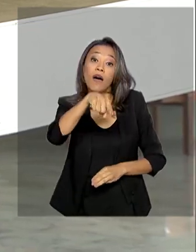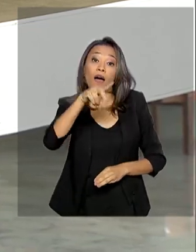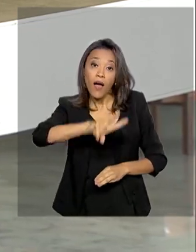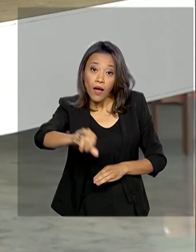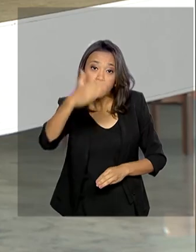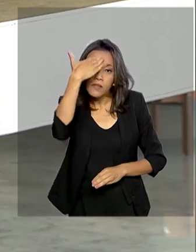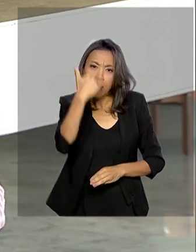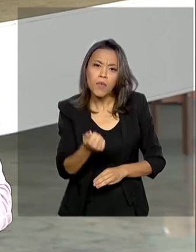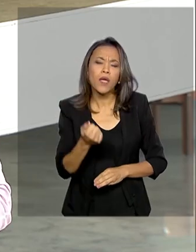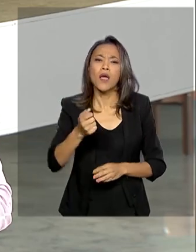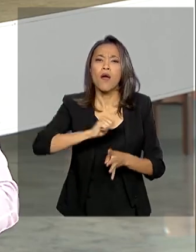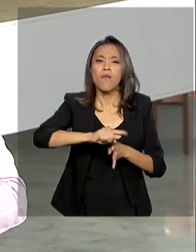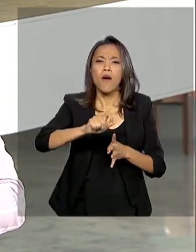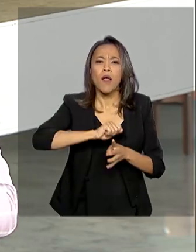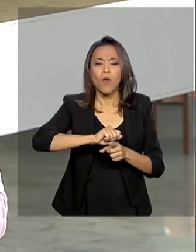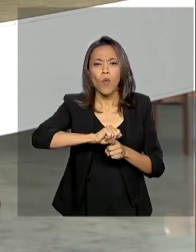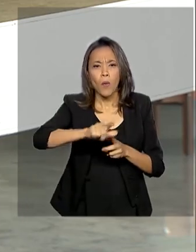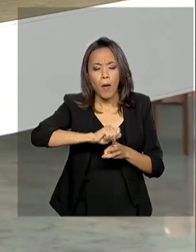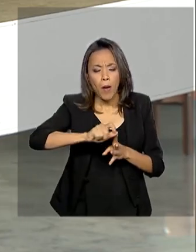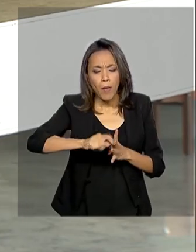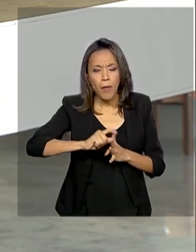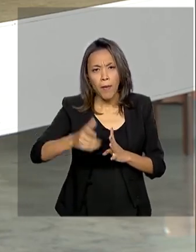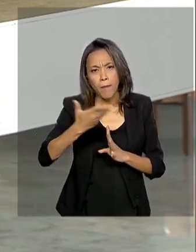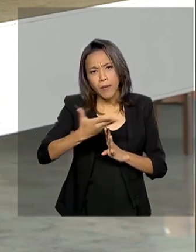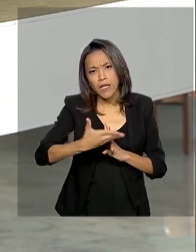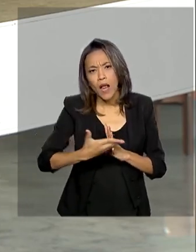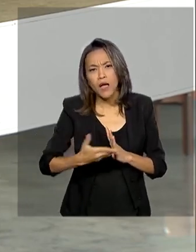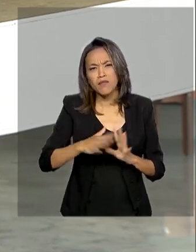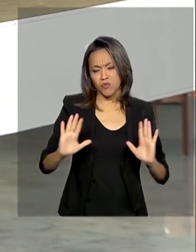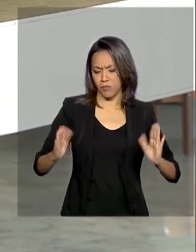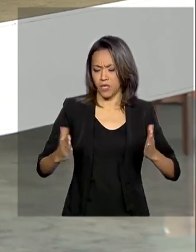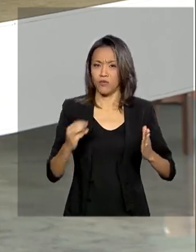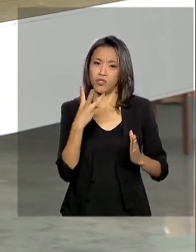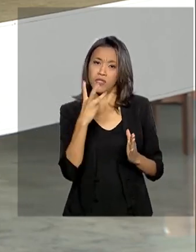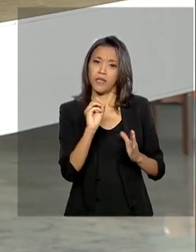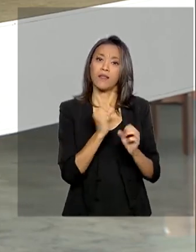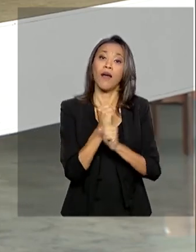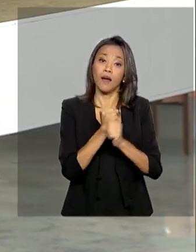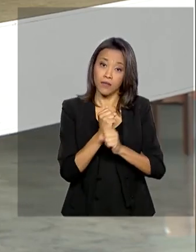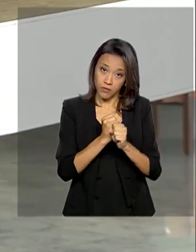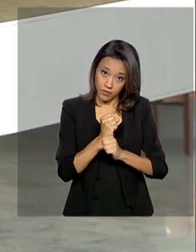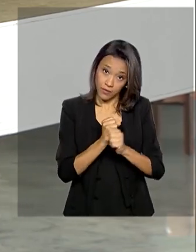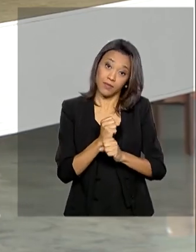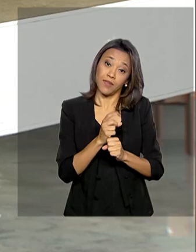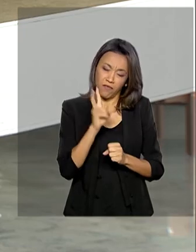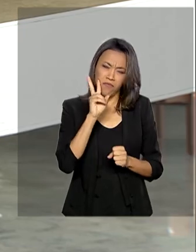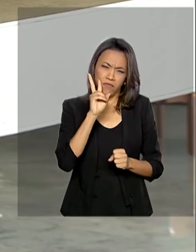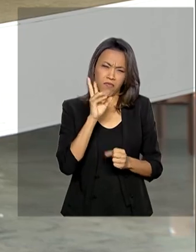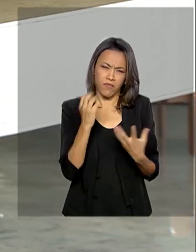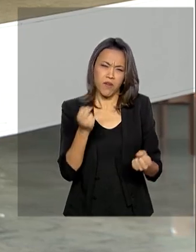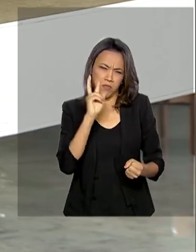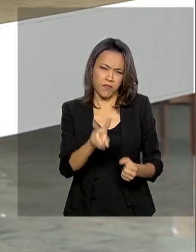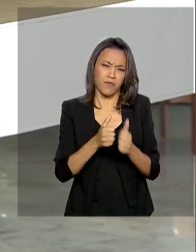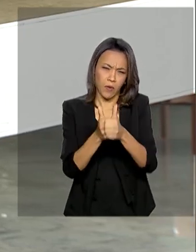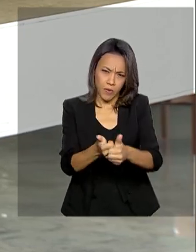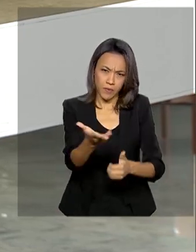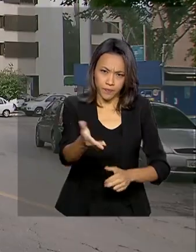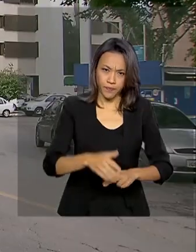valor das prestações daqui a 30 anos, que é o prazo máximo de financiamento. Vamos ver essa reportagem.